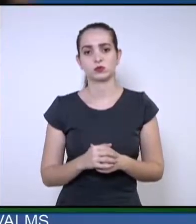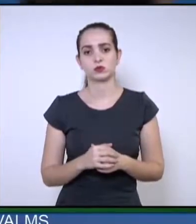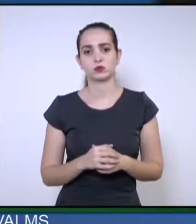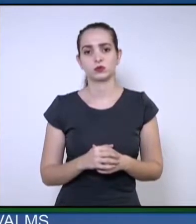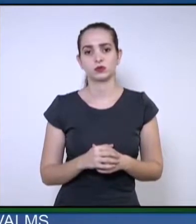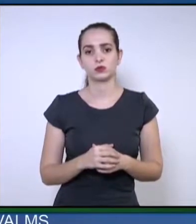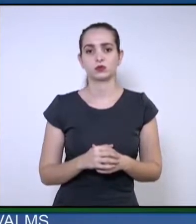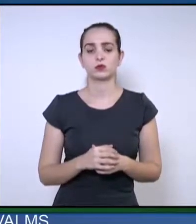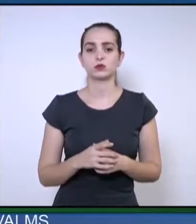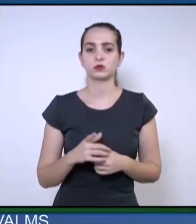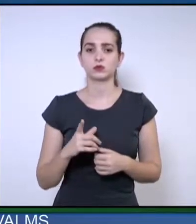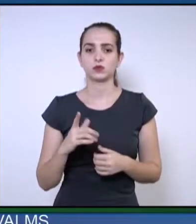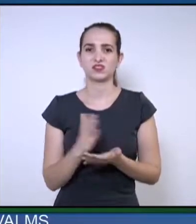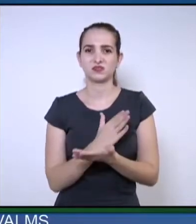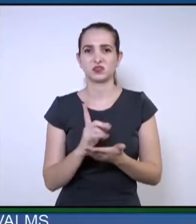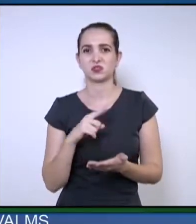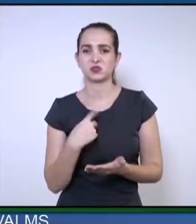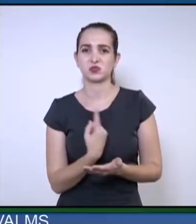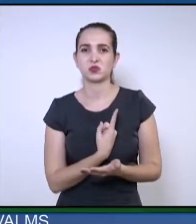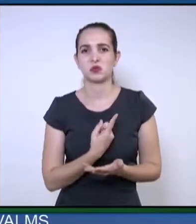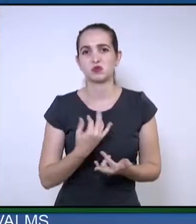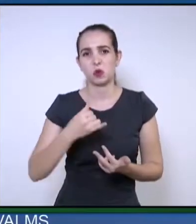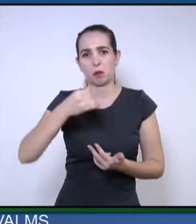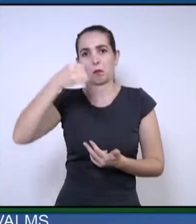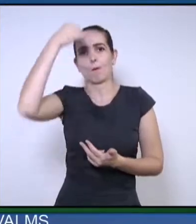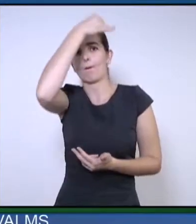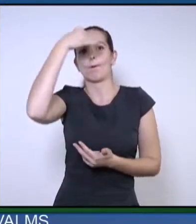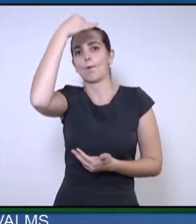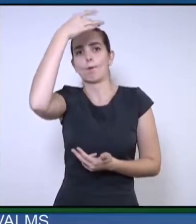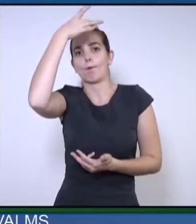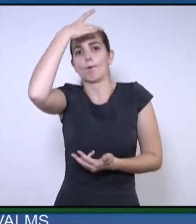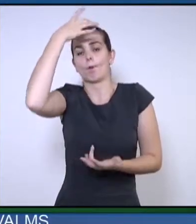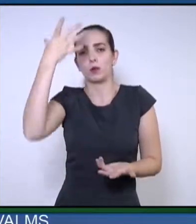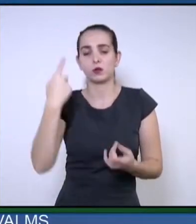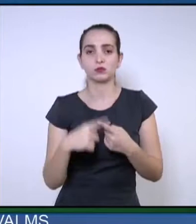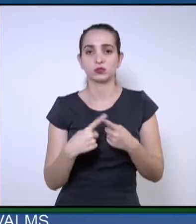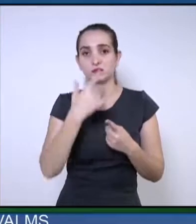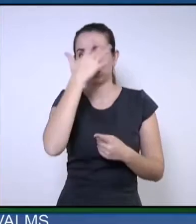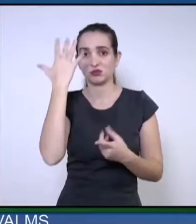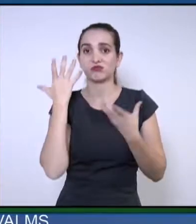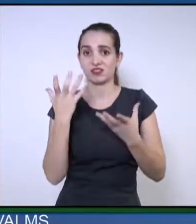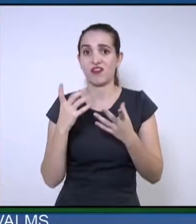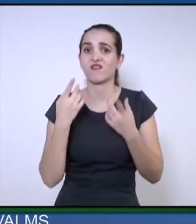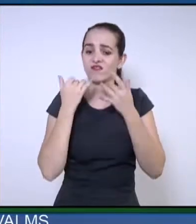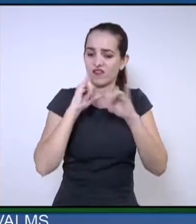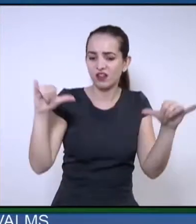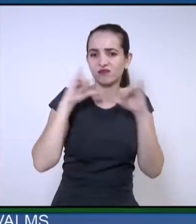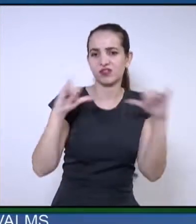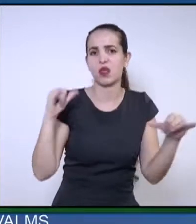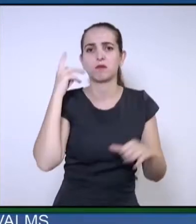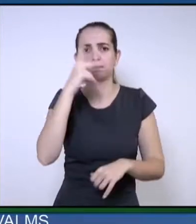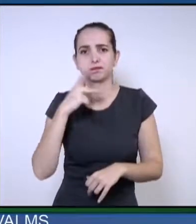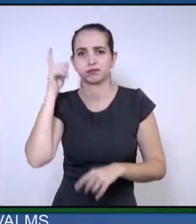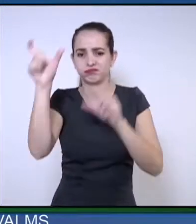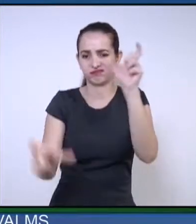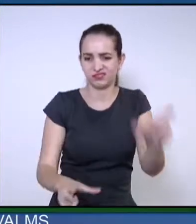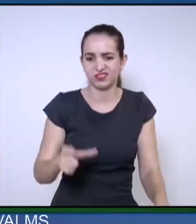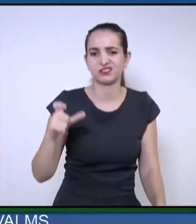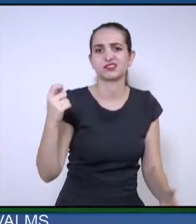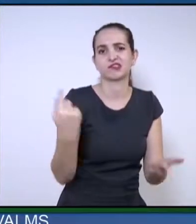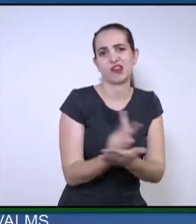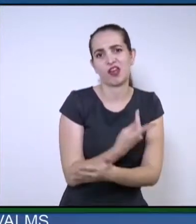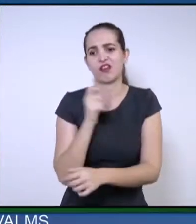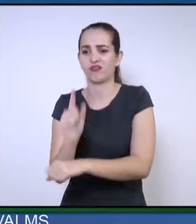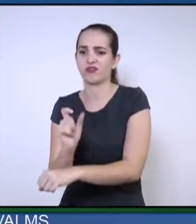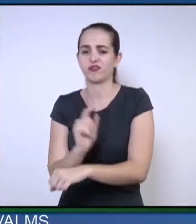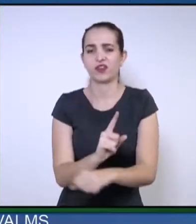forma imbecil, por conta de pessoas que querem só dizer que os políticos é que são isso, que são aquilo, e aí